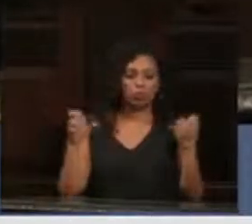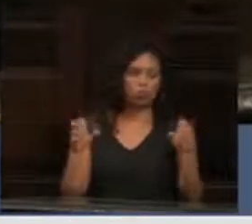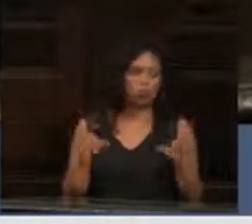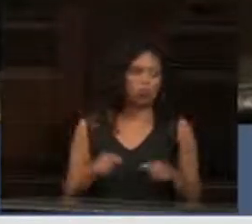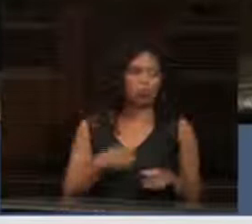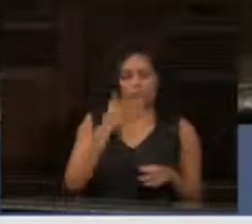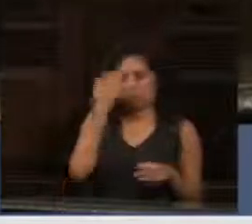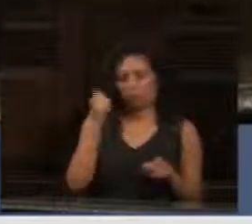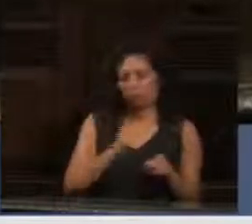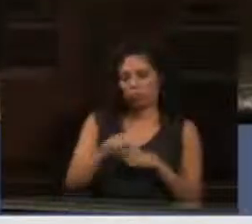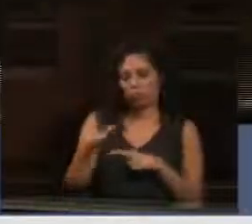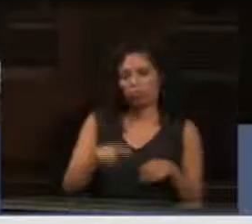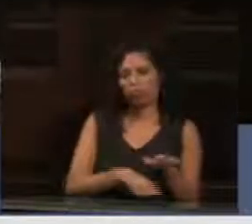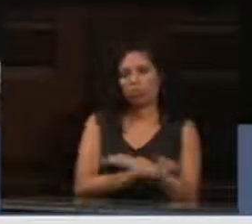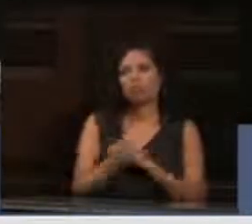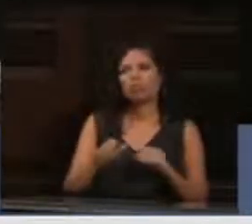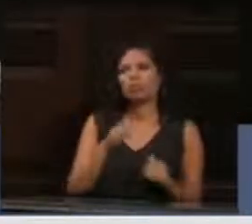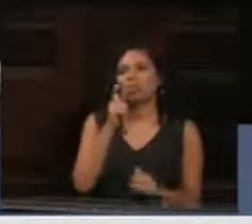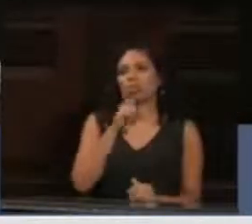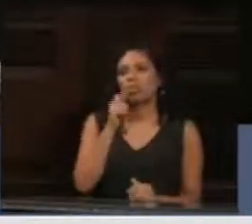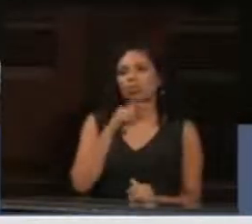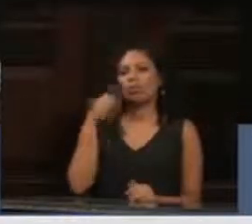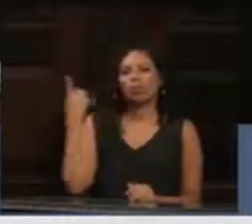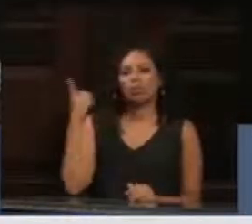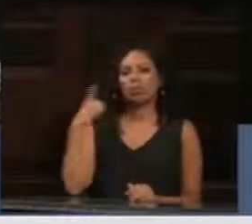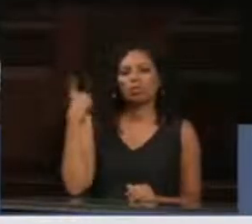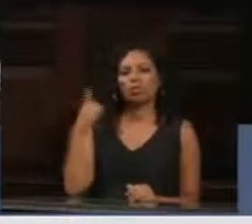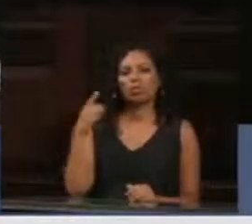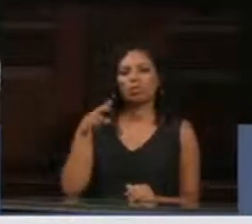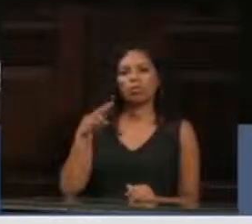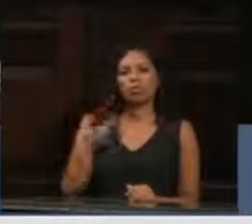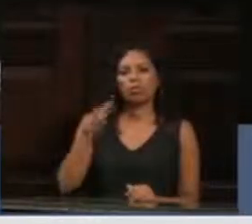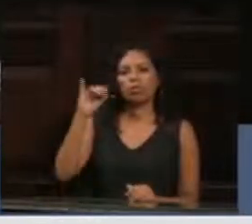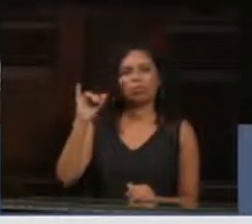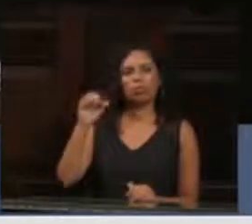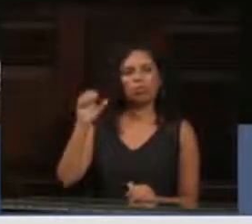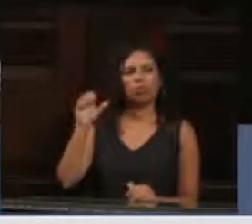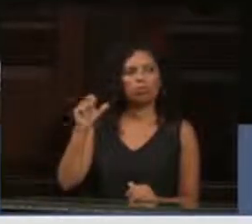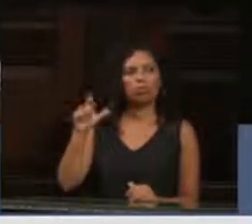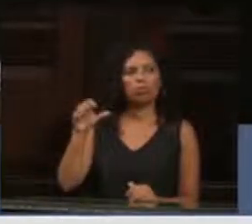Muito obrigado. Ótimo. Deputado Anderson Moraes.